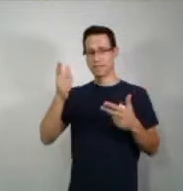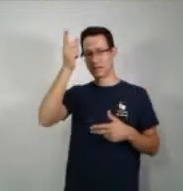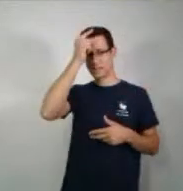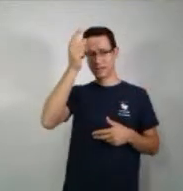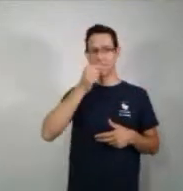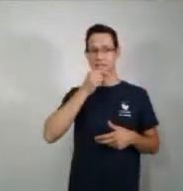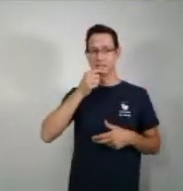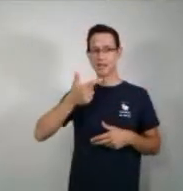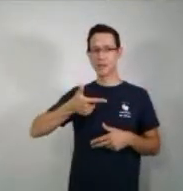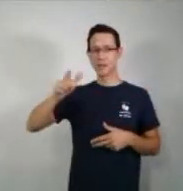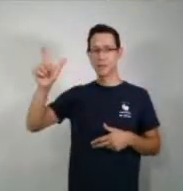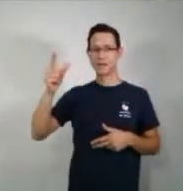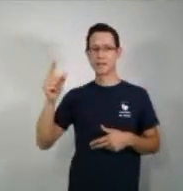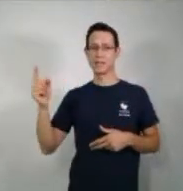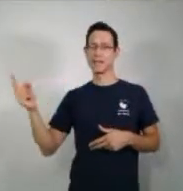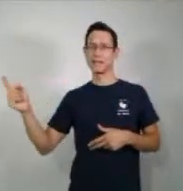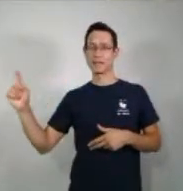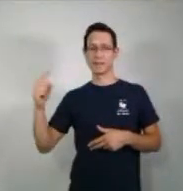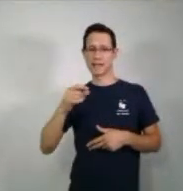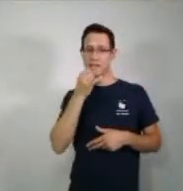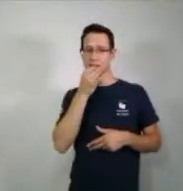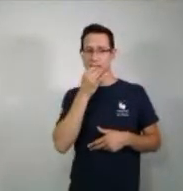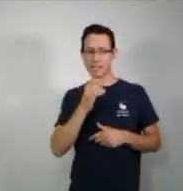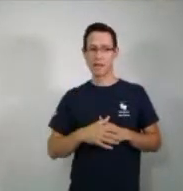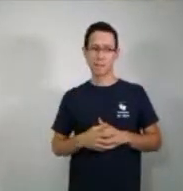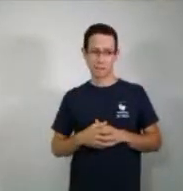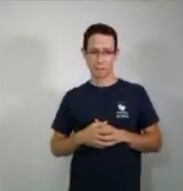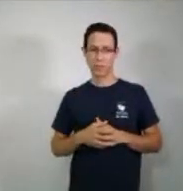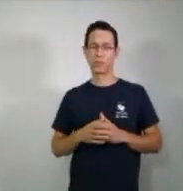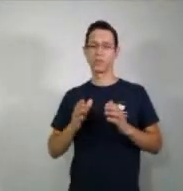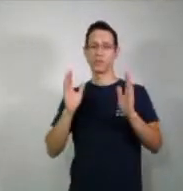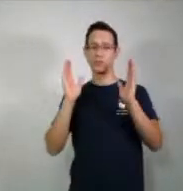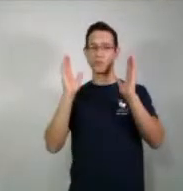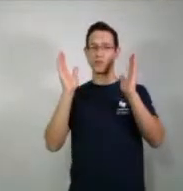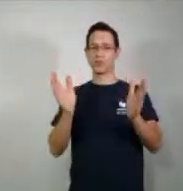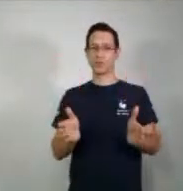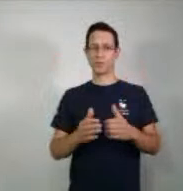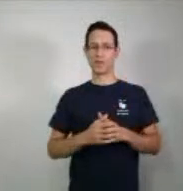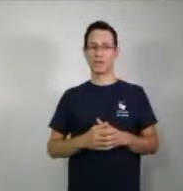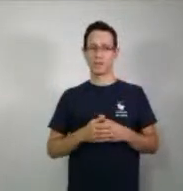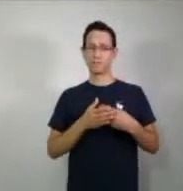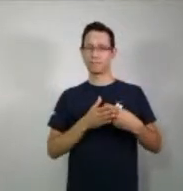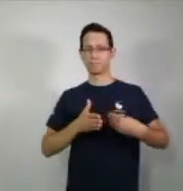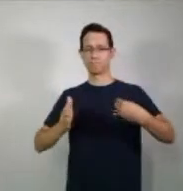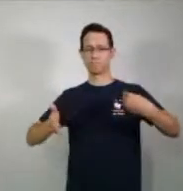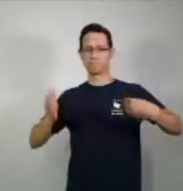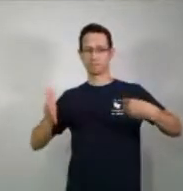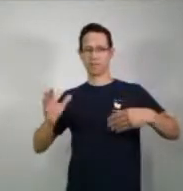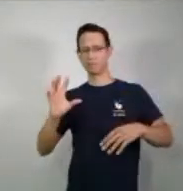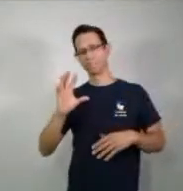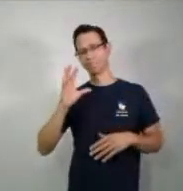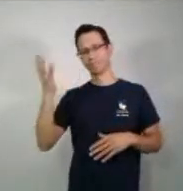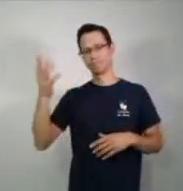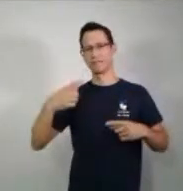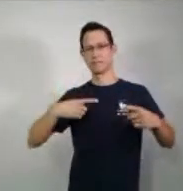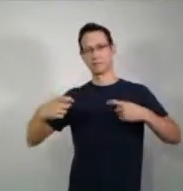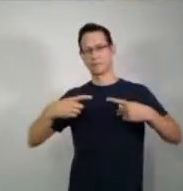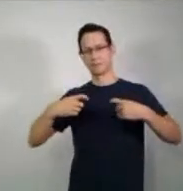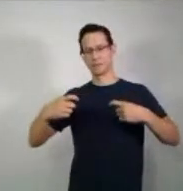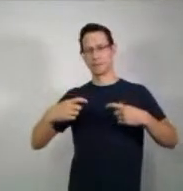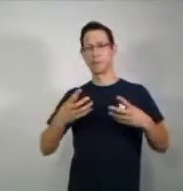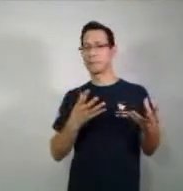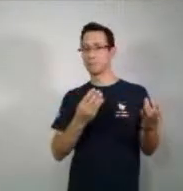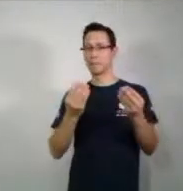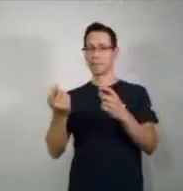que, uma vez, assim, digamos, passada essa parte mais trágica, né, a Segunda Guerra em si, muitos voltaram,